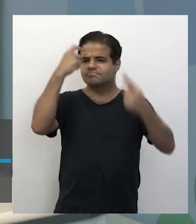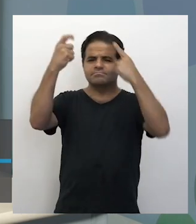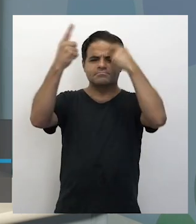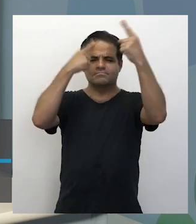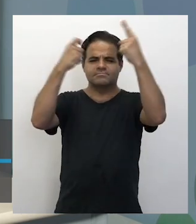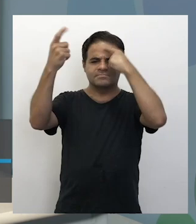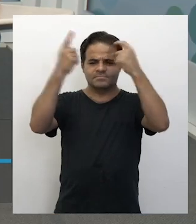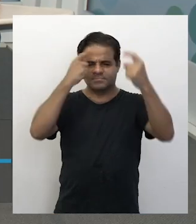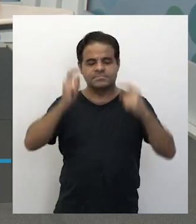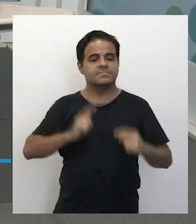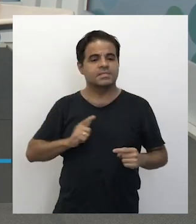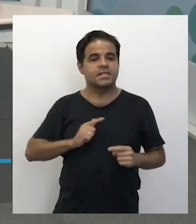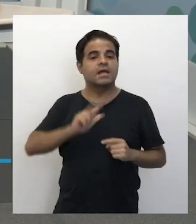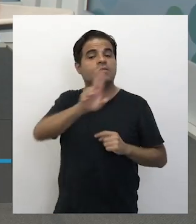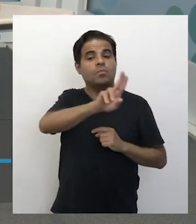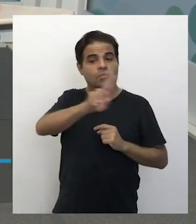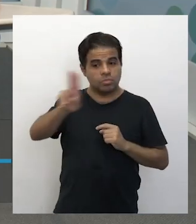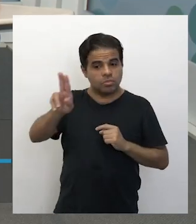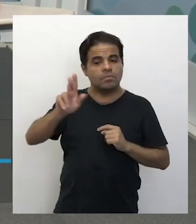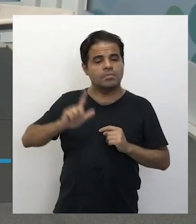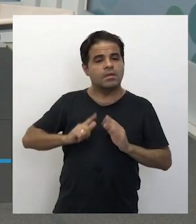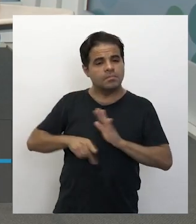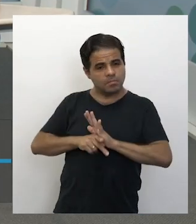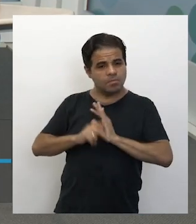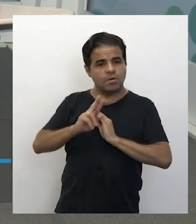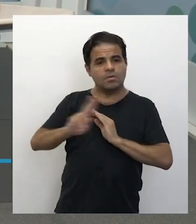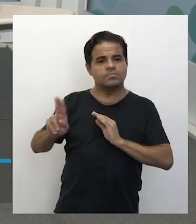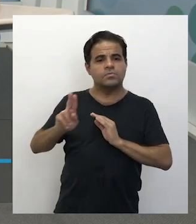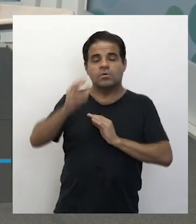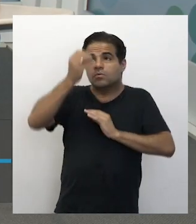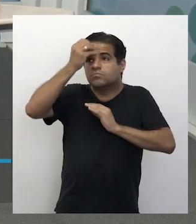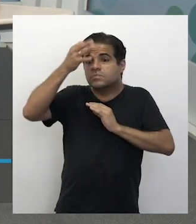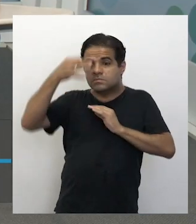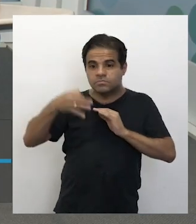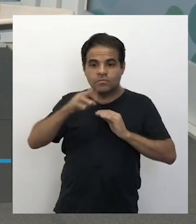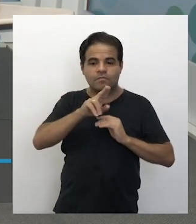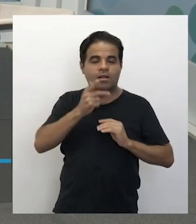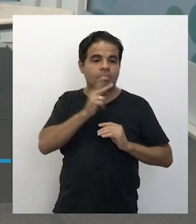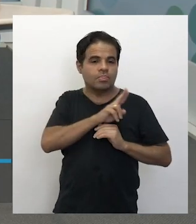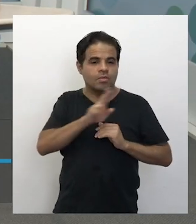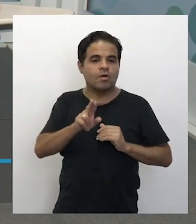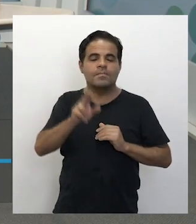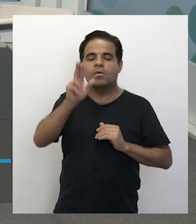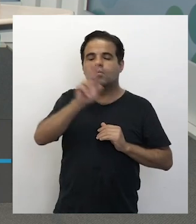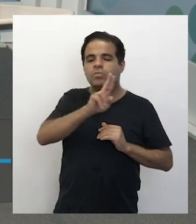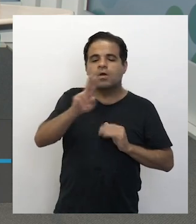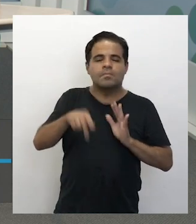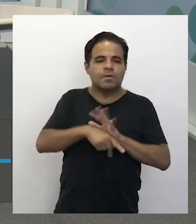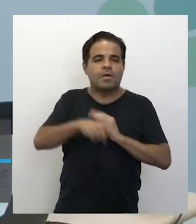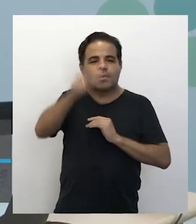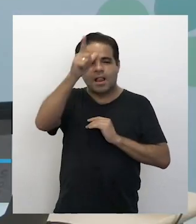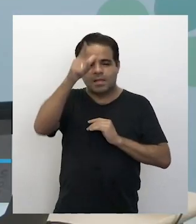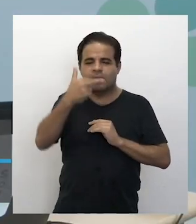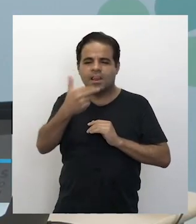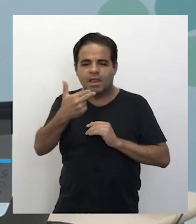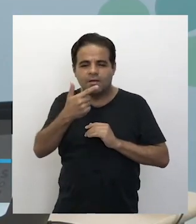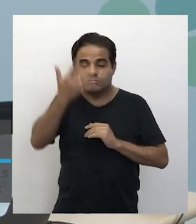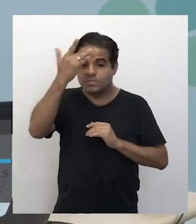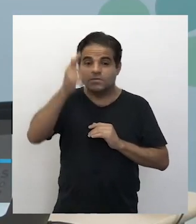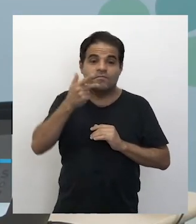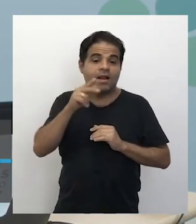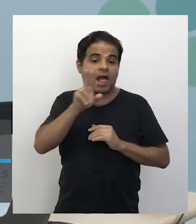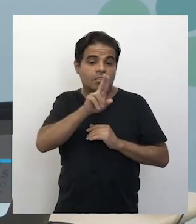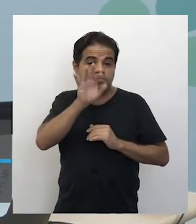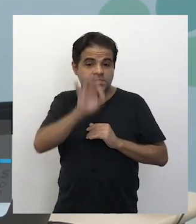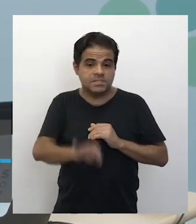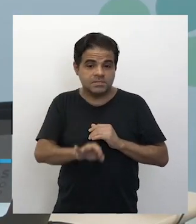Sim. Existe até um nome para isso. Chama, eu não sei se vou pronunciar corretamente porque é alemão, né? E alemão não é meu forte. Mas é alguma coisa